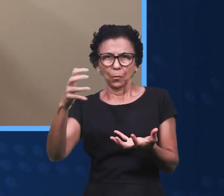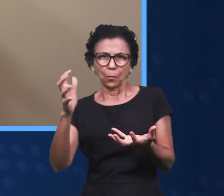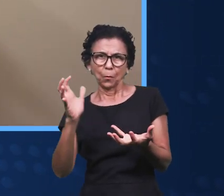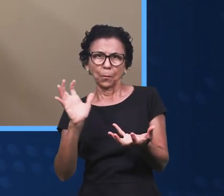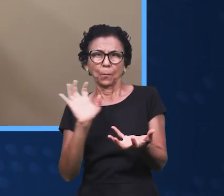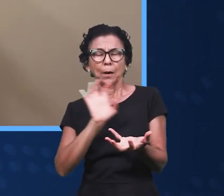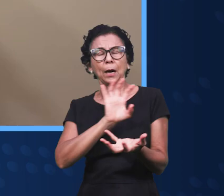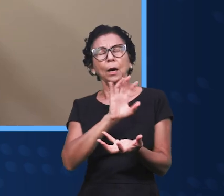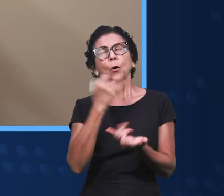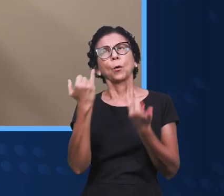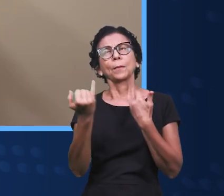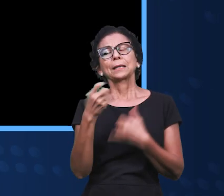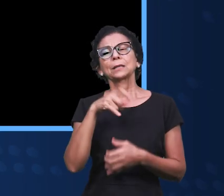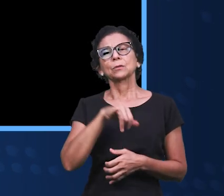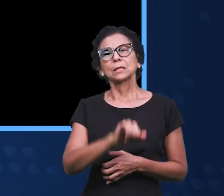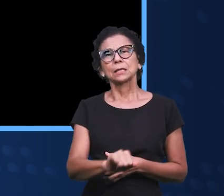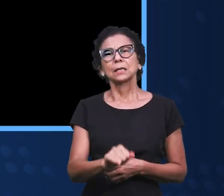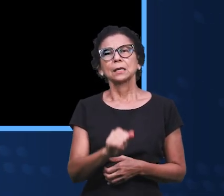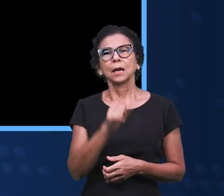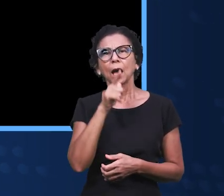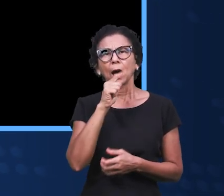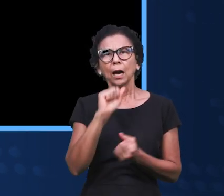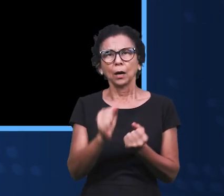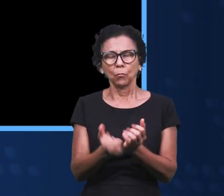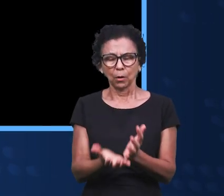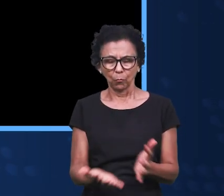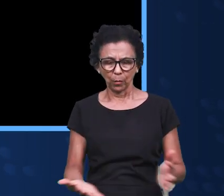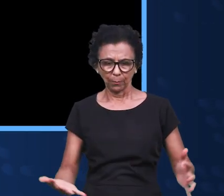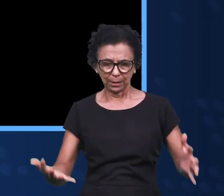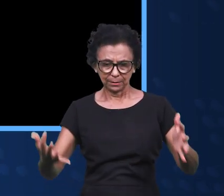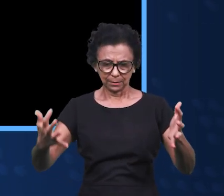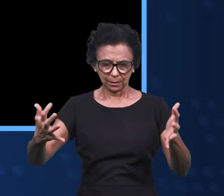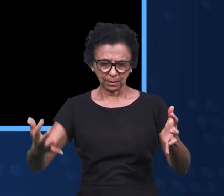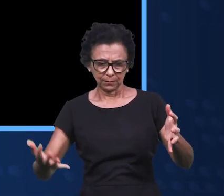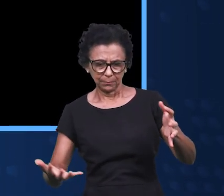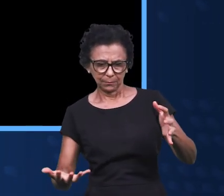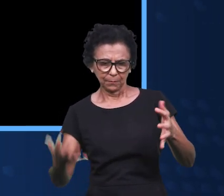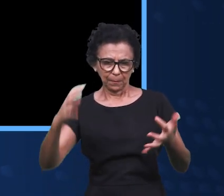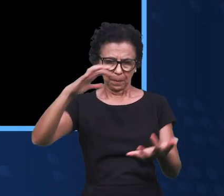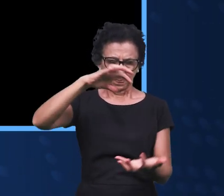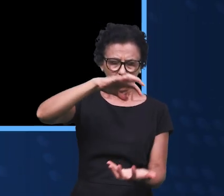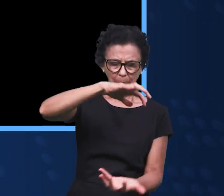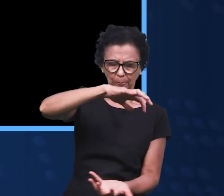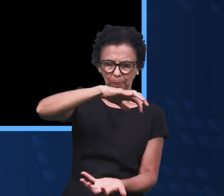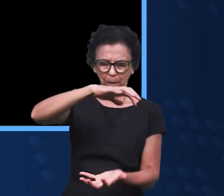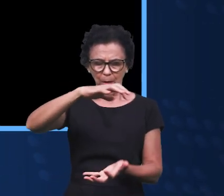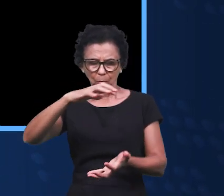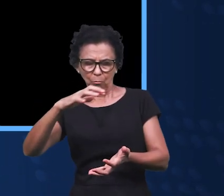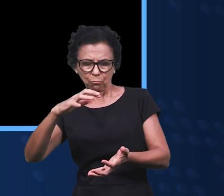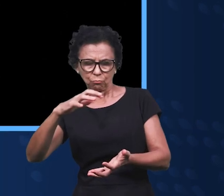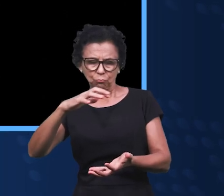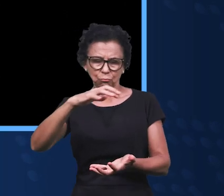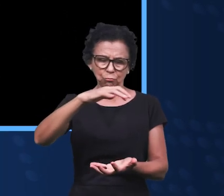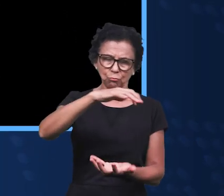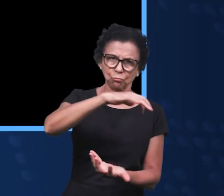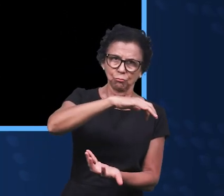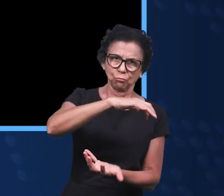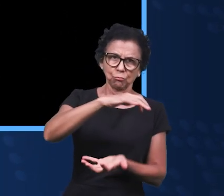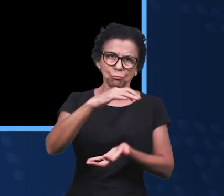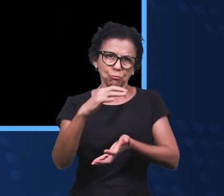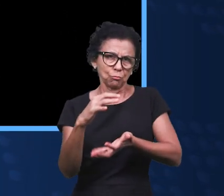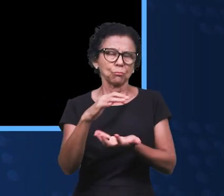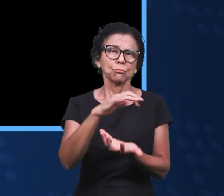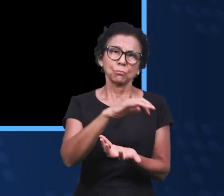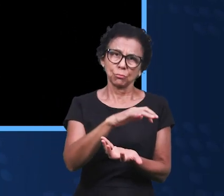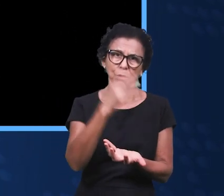uma bacia d'água. Elas têm uma série de movimentos. E aonde vai ocorrer terremotos, vulcões, assim